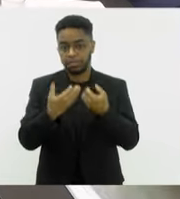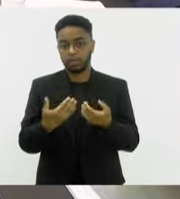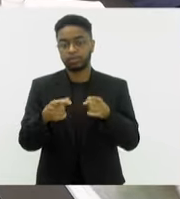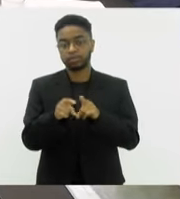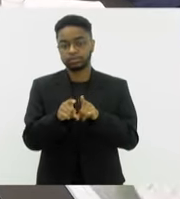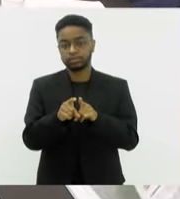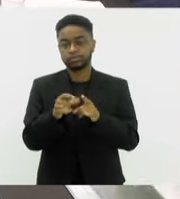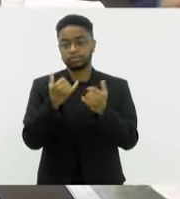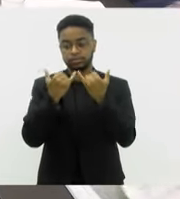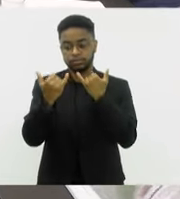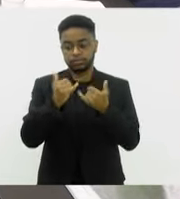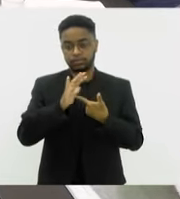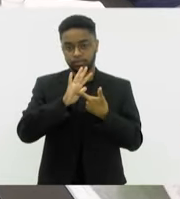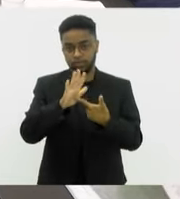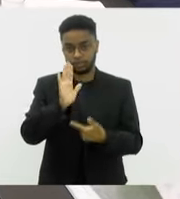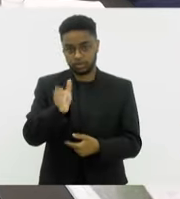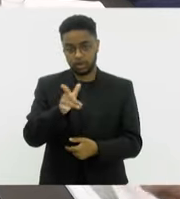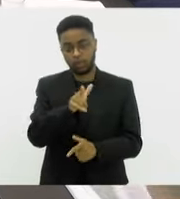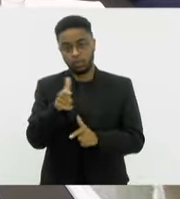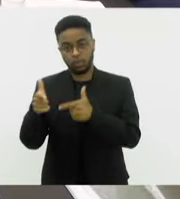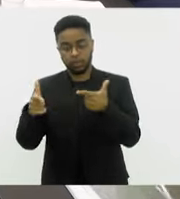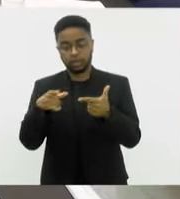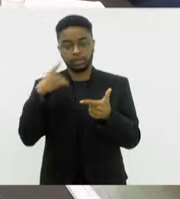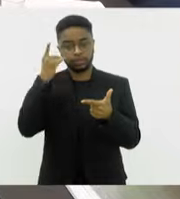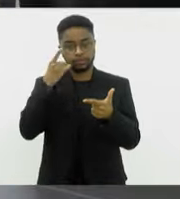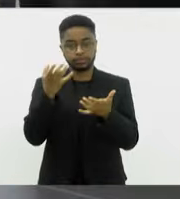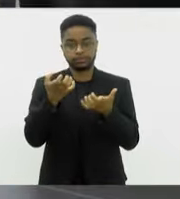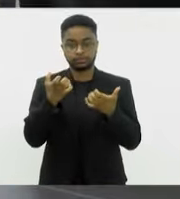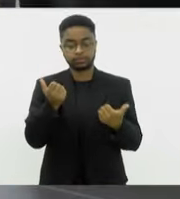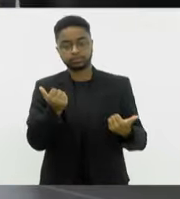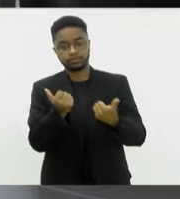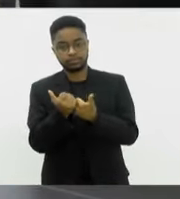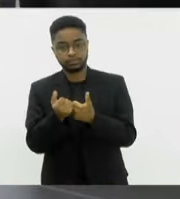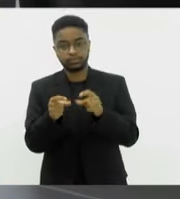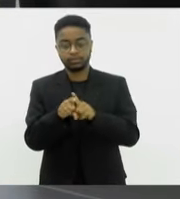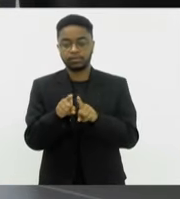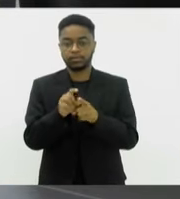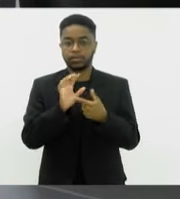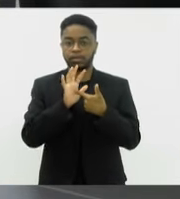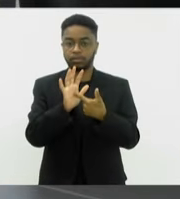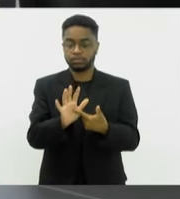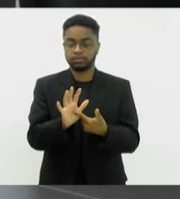Já tenho notícia que outros deputados querem se filiar na mesma esteira e apresentar